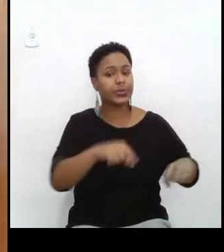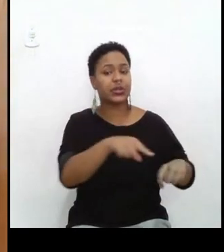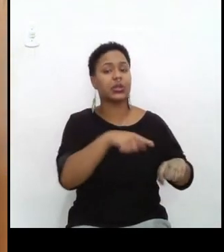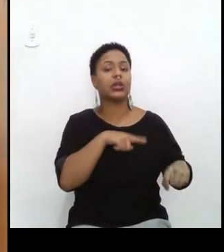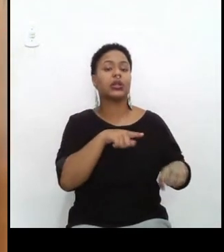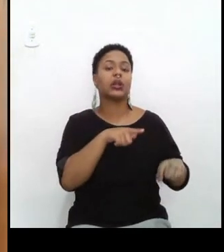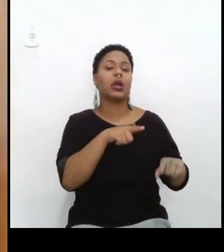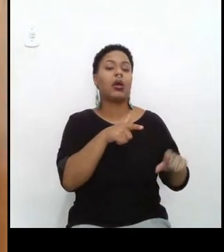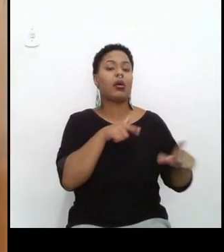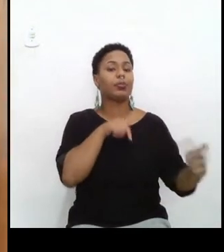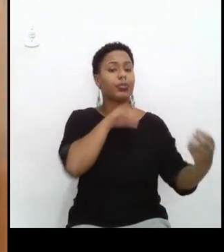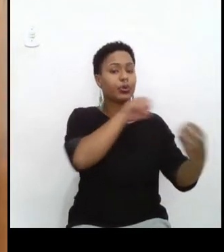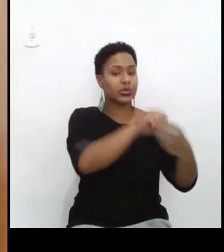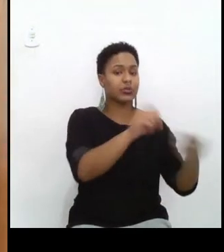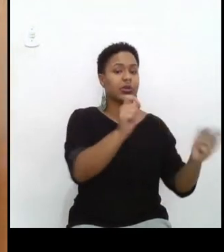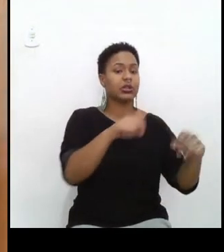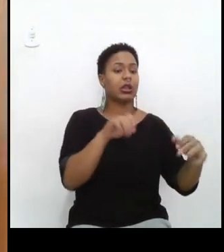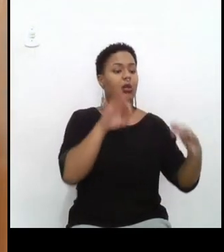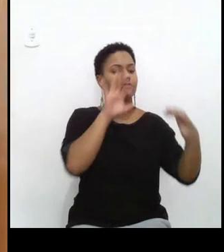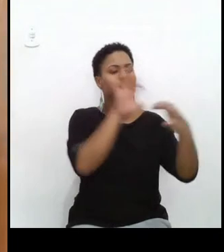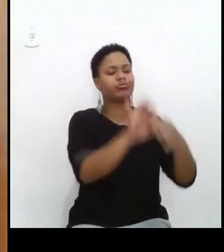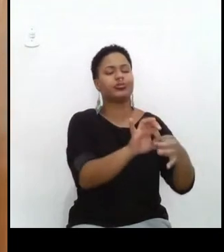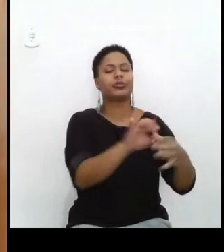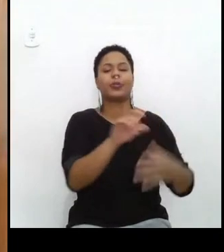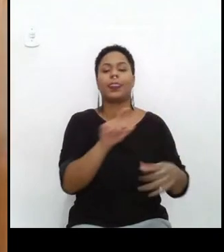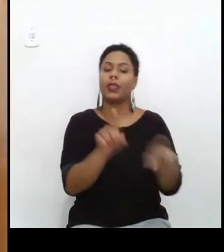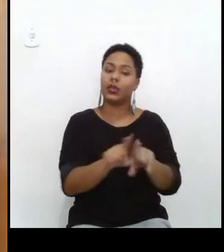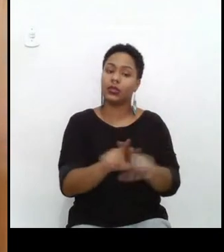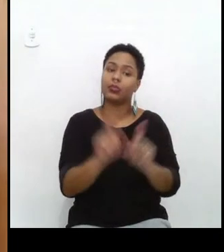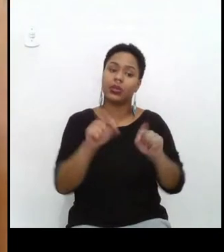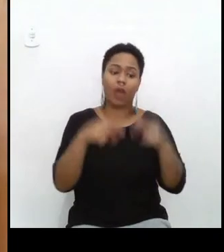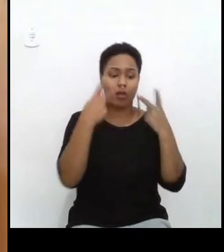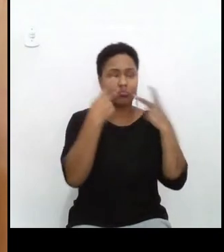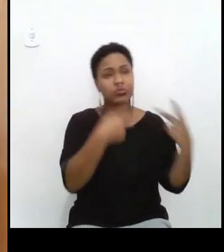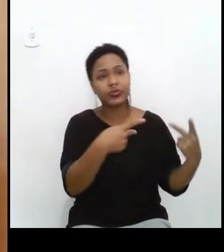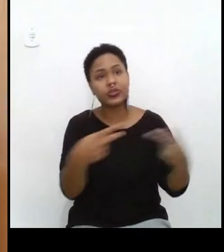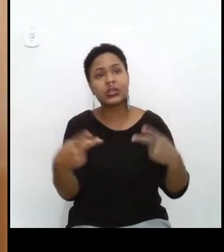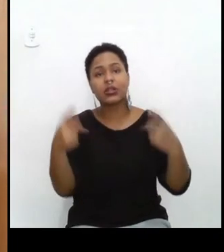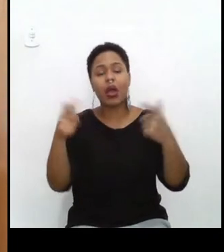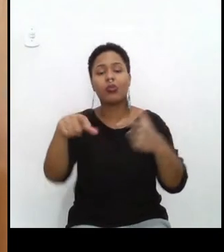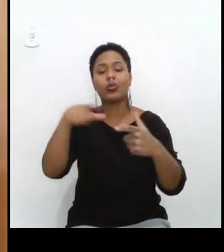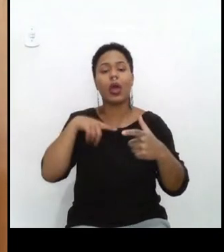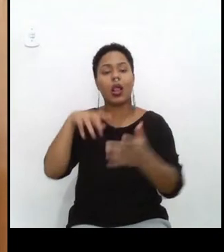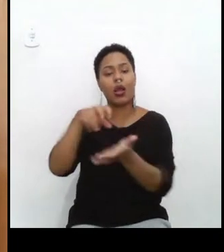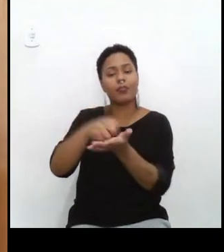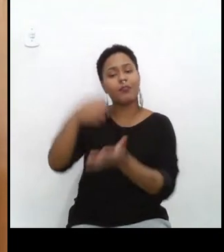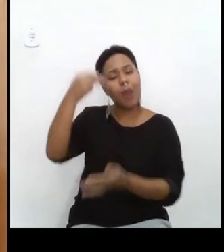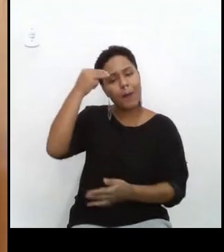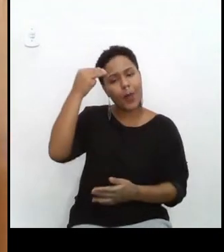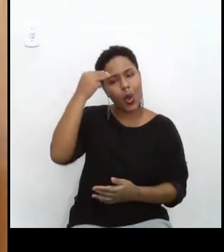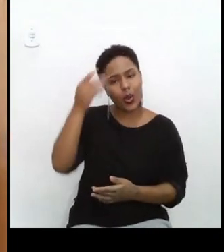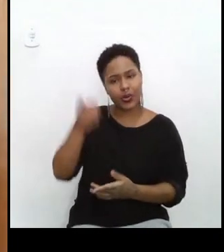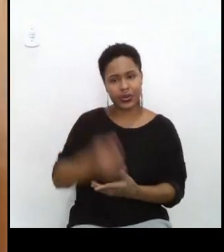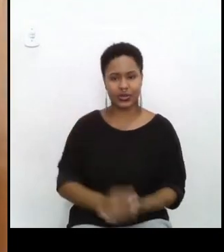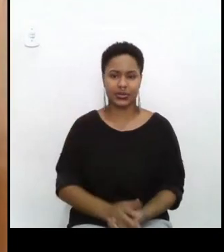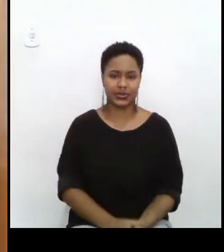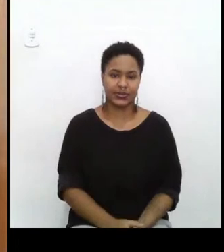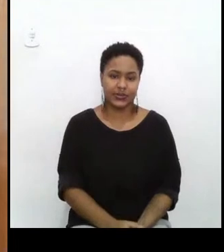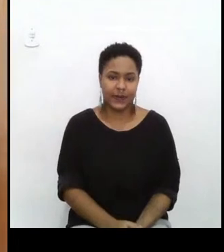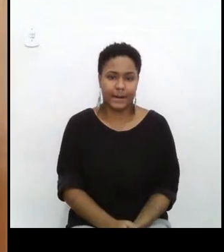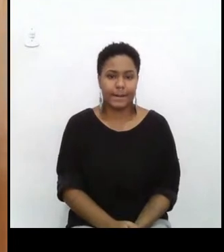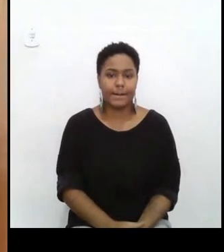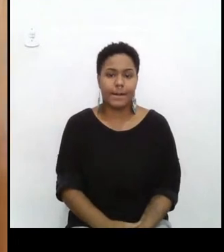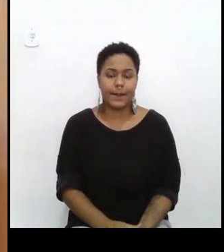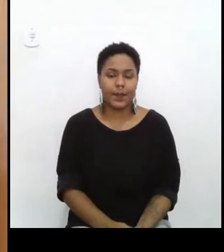ou simplesmente visitar não visitar o trabalho da memória e no outro